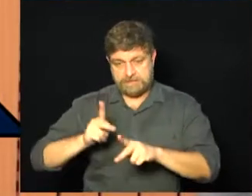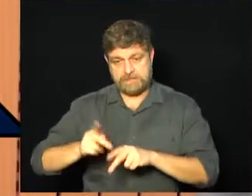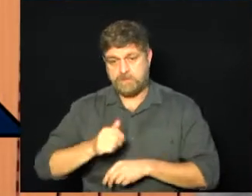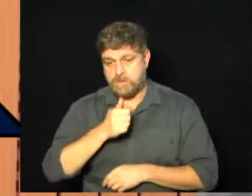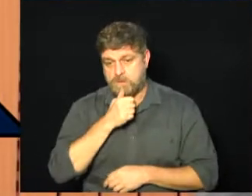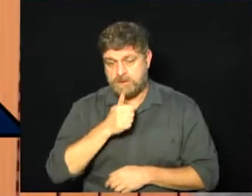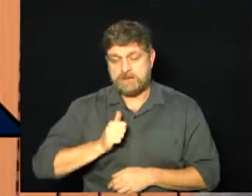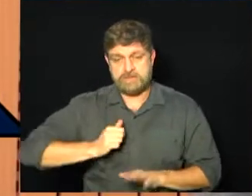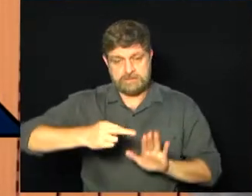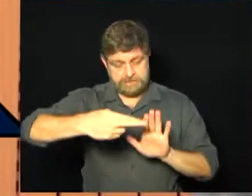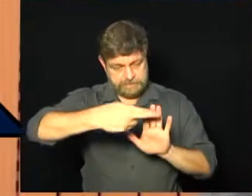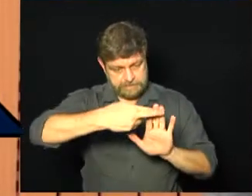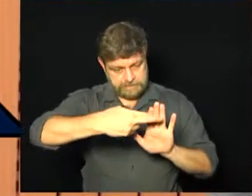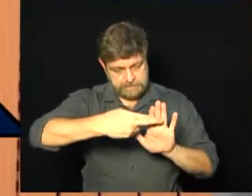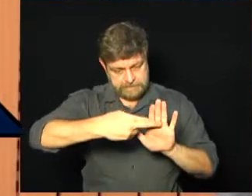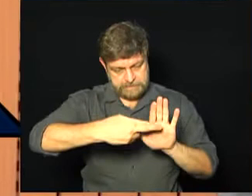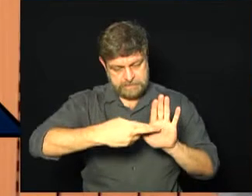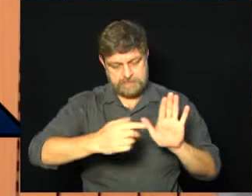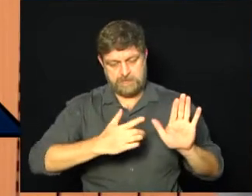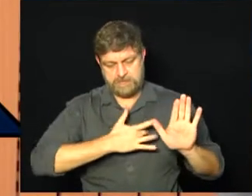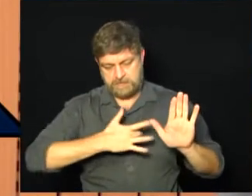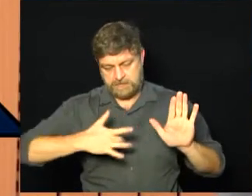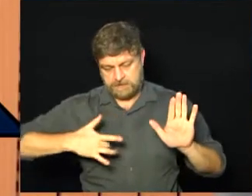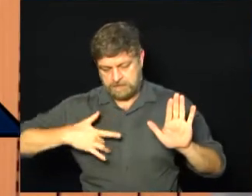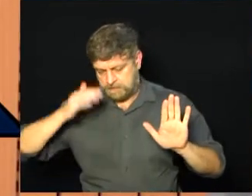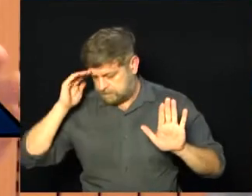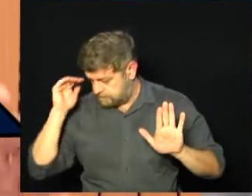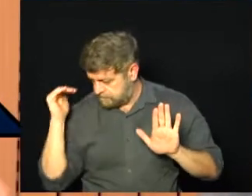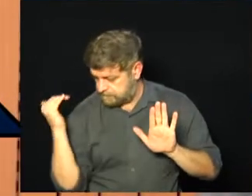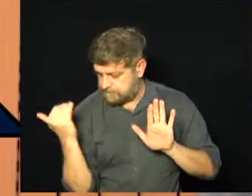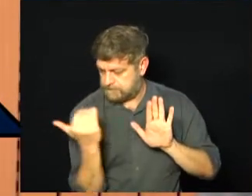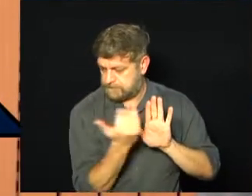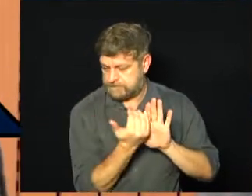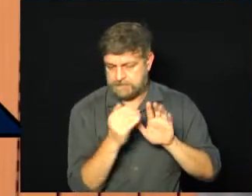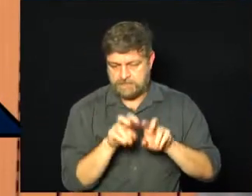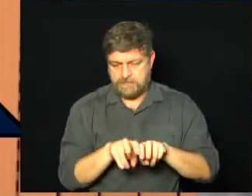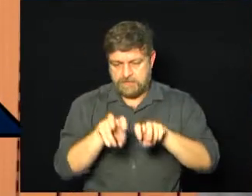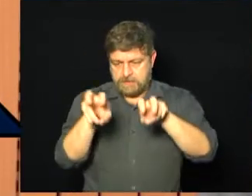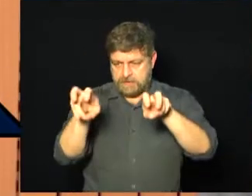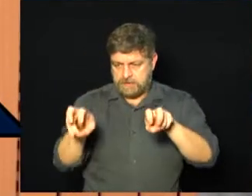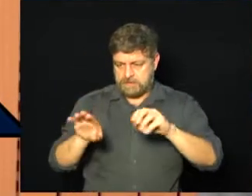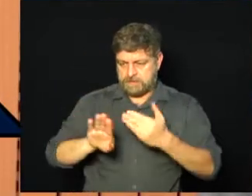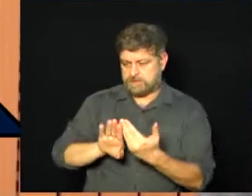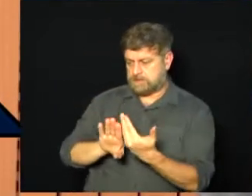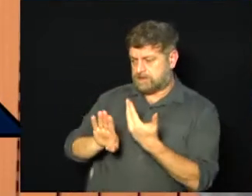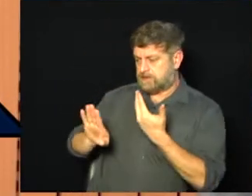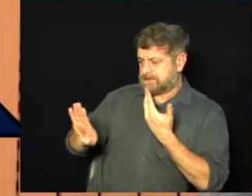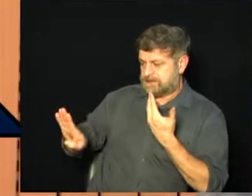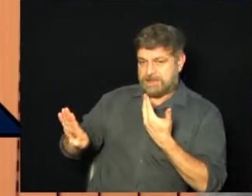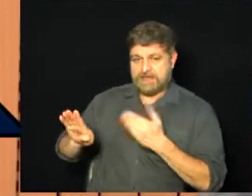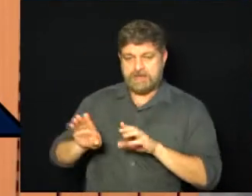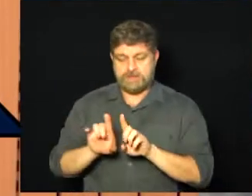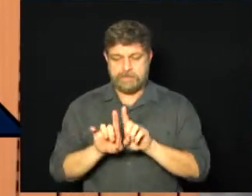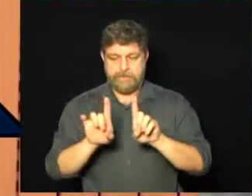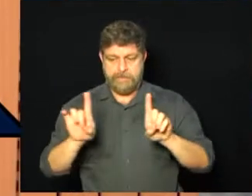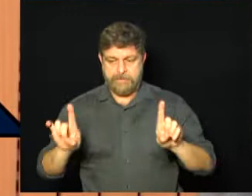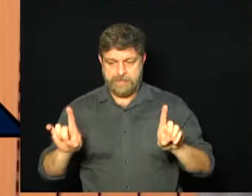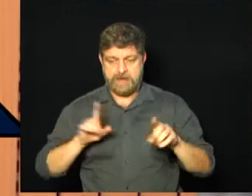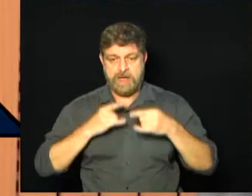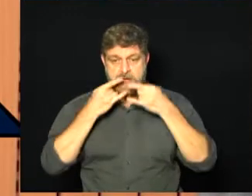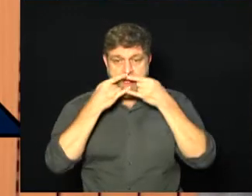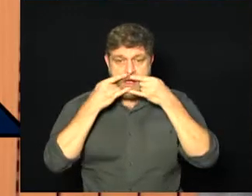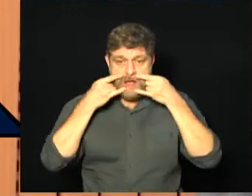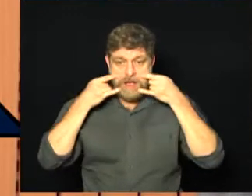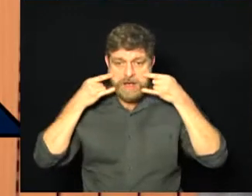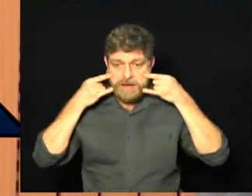as medidas de cuidados sanitários, né, distanciamento, uso de máscara. Mas eu quero também